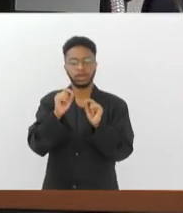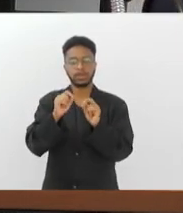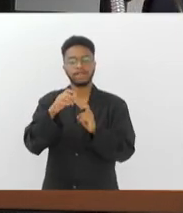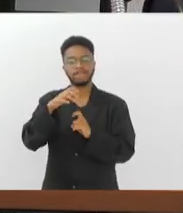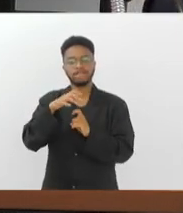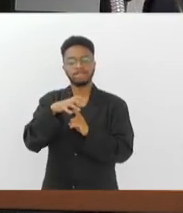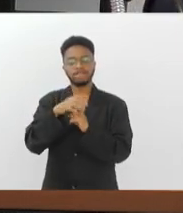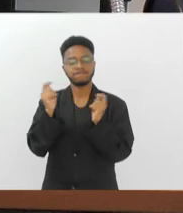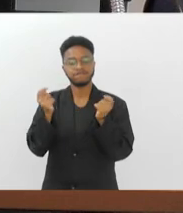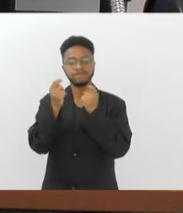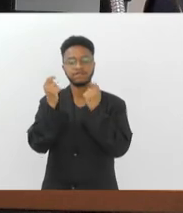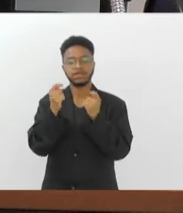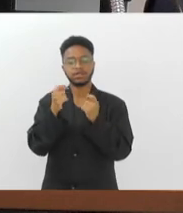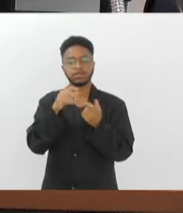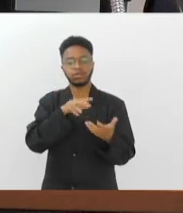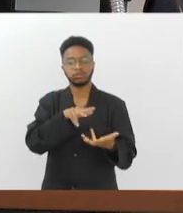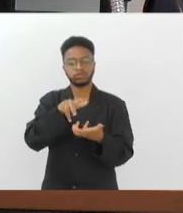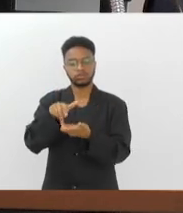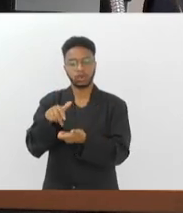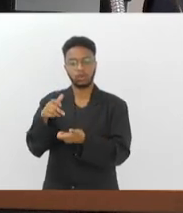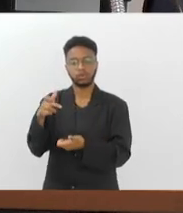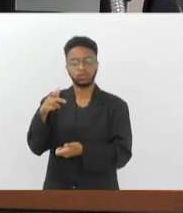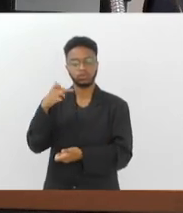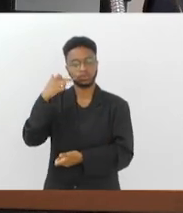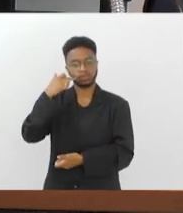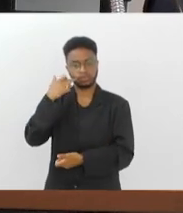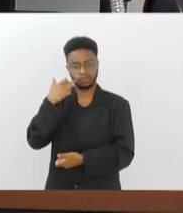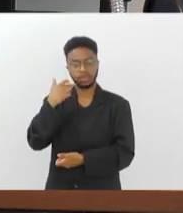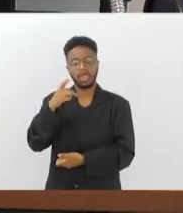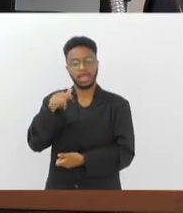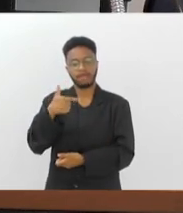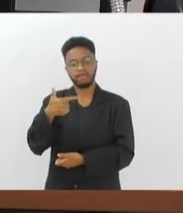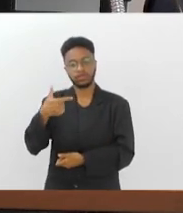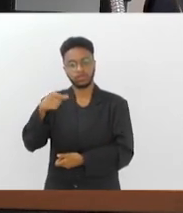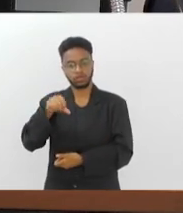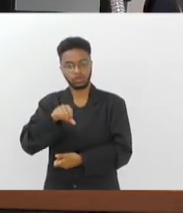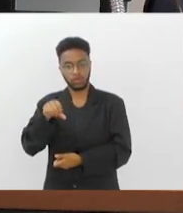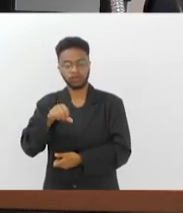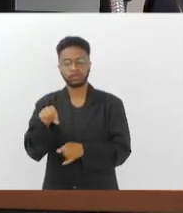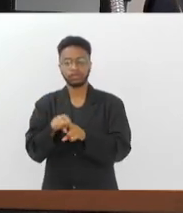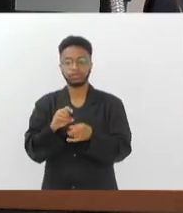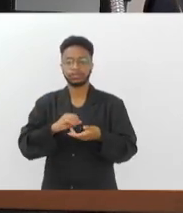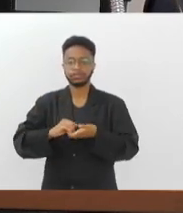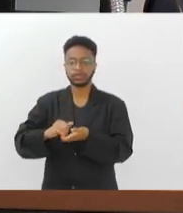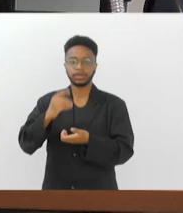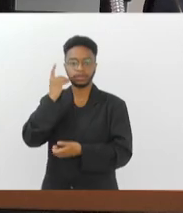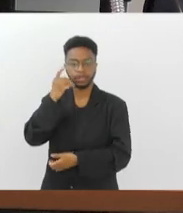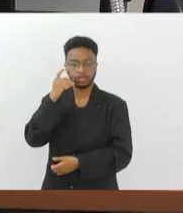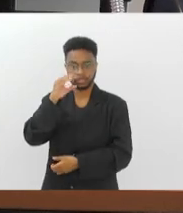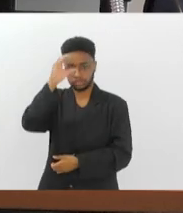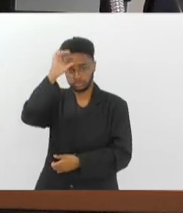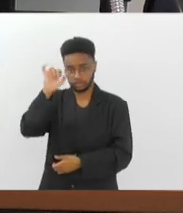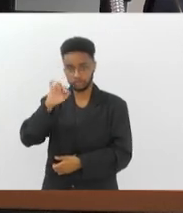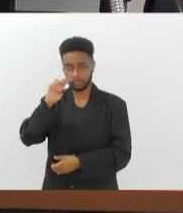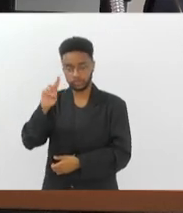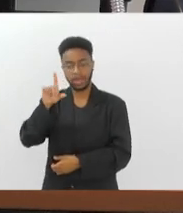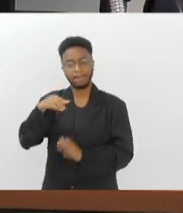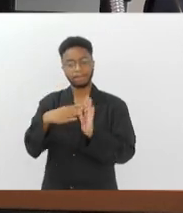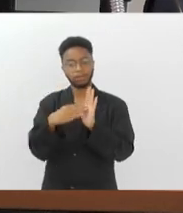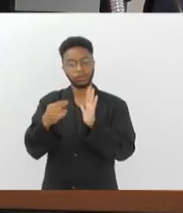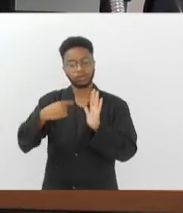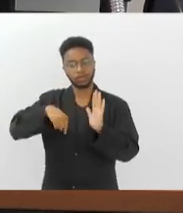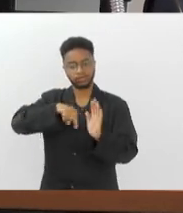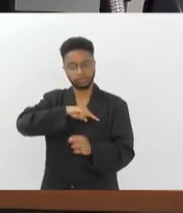está na sua 39ª edição. Com imenso prazer que saúdo a excelentíssima deputada Tia Ju, uma figura inspiradora para todas